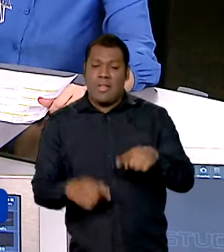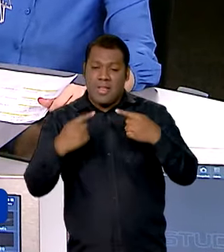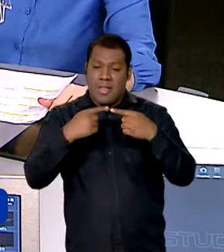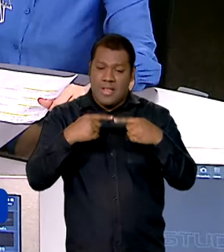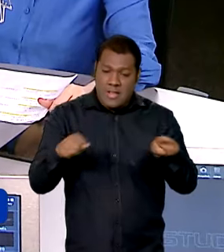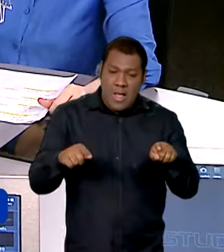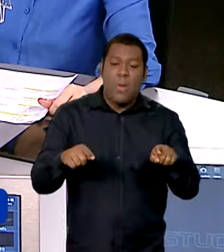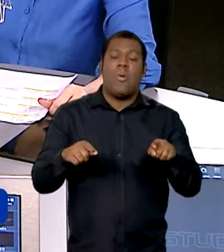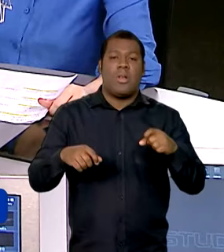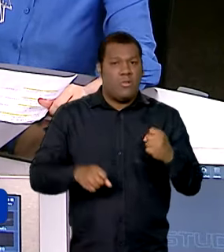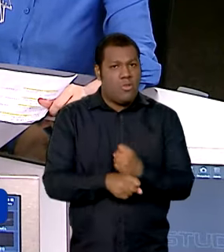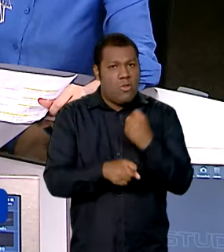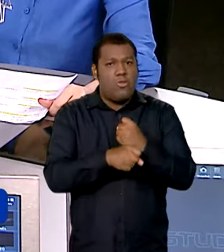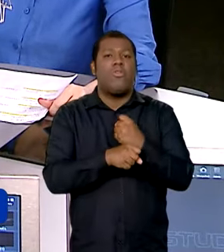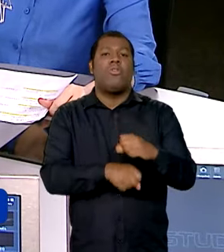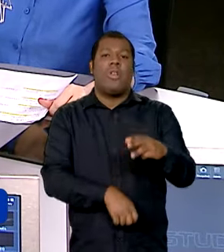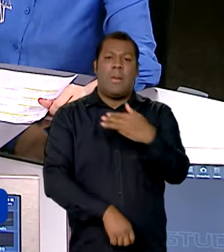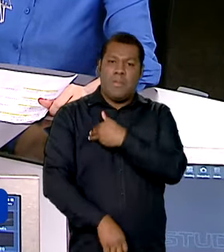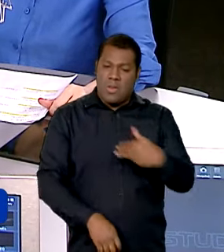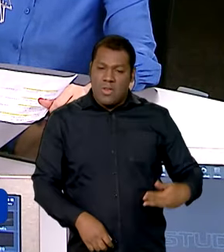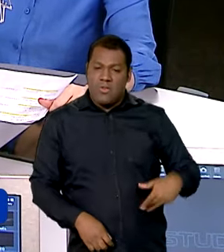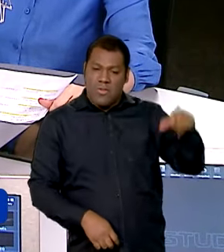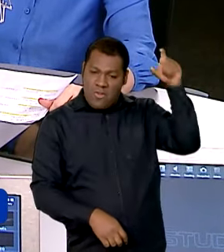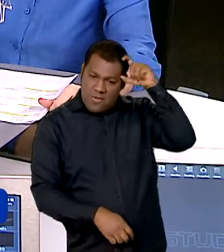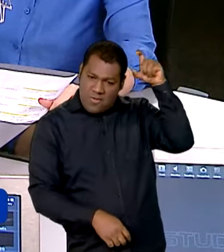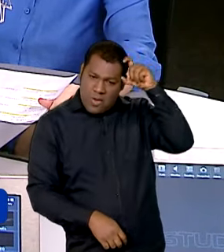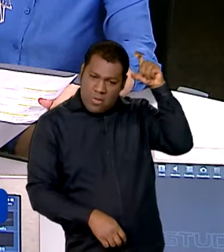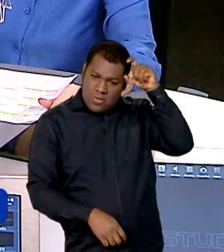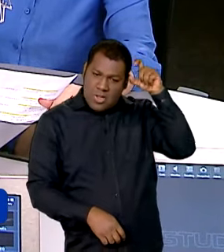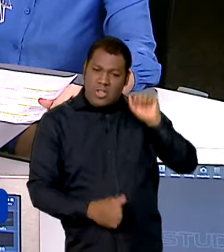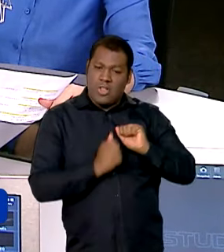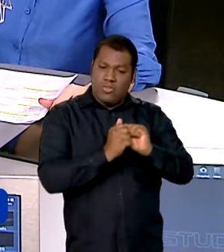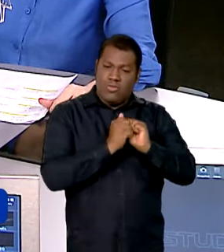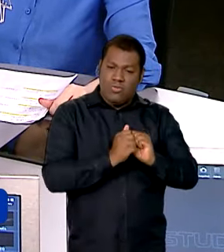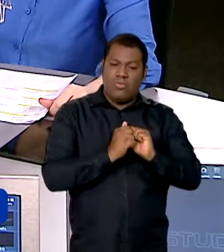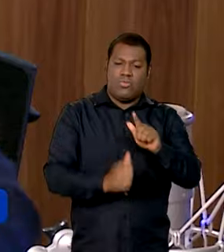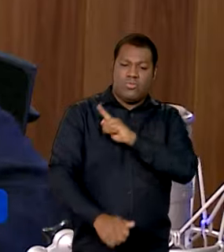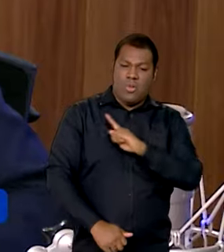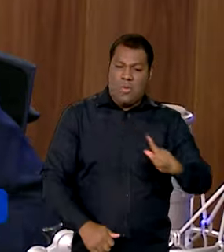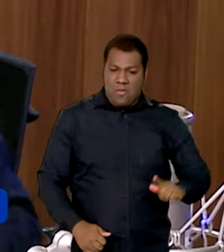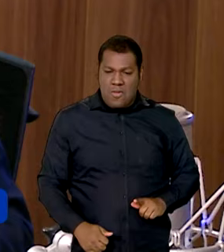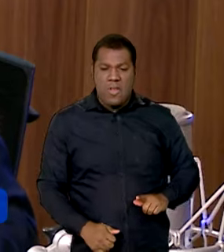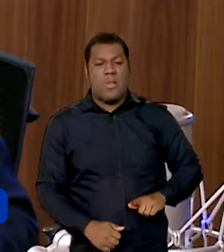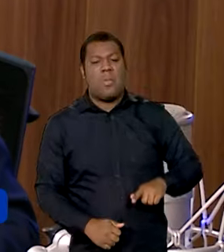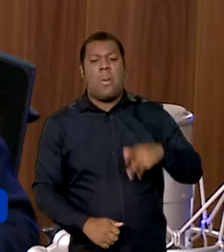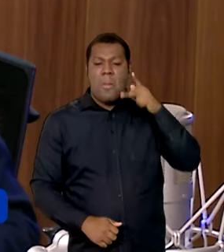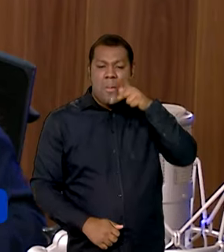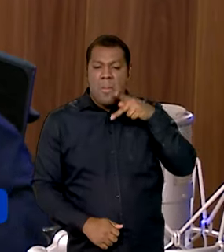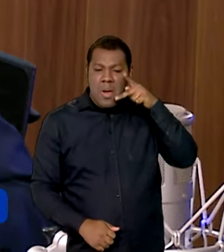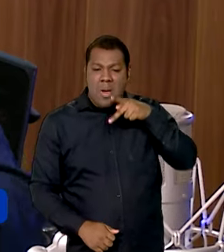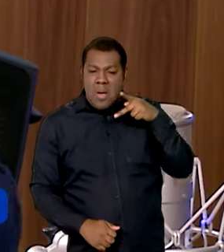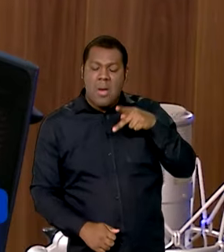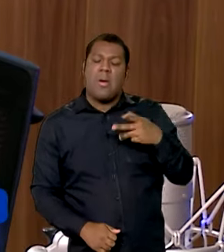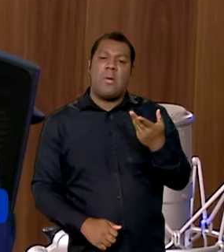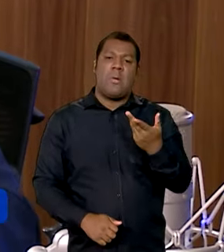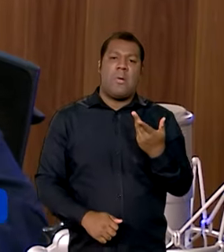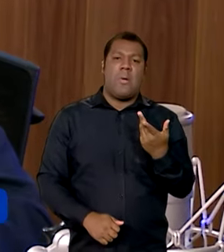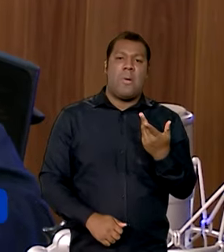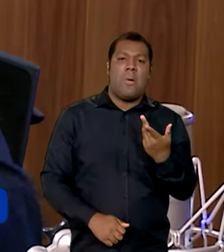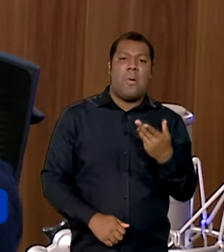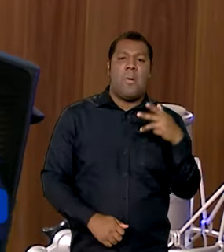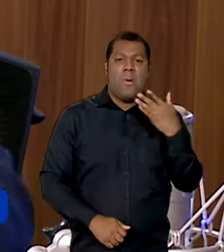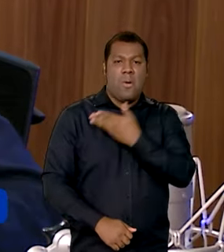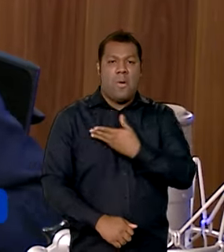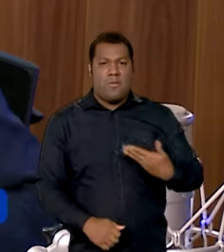valdeis vindo anunciar uma etapa da obra com o governador da Paraíba ou com o governador do eh do Rio Grande do Norte a